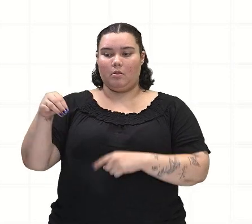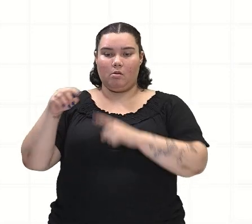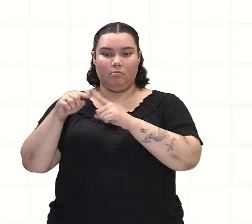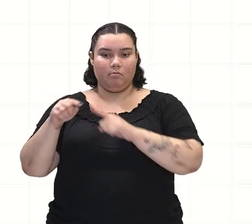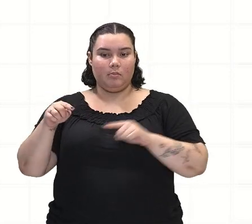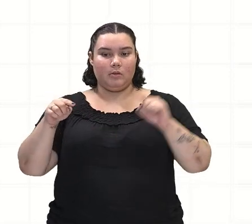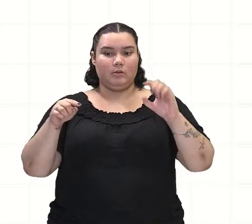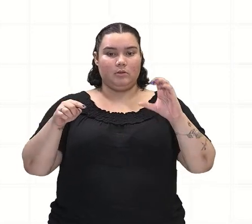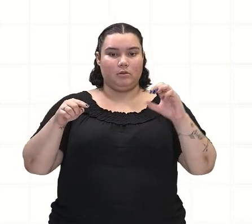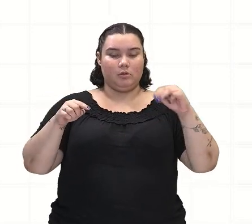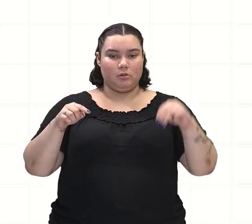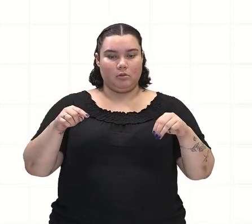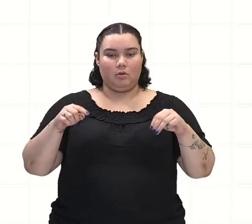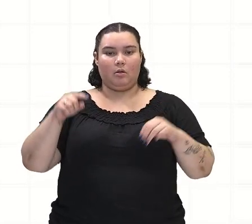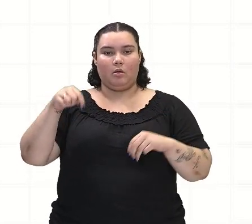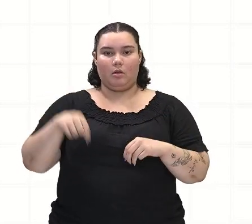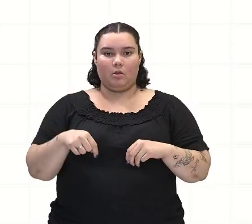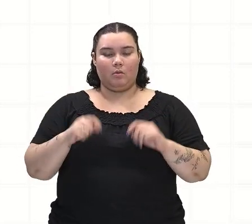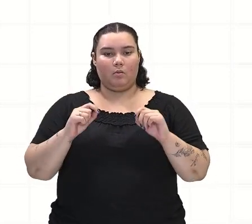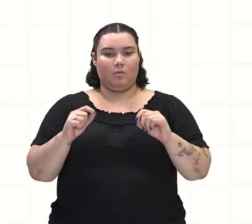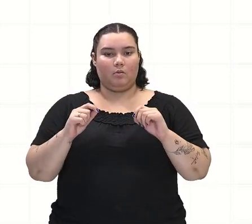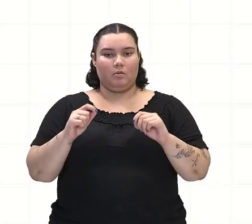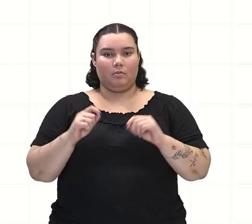centímetros eu ando aí